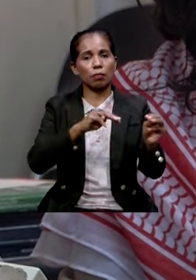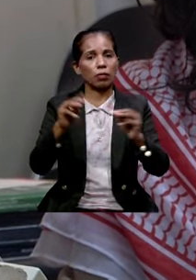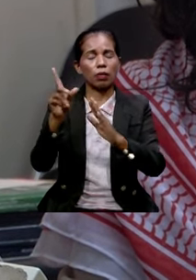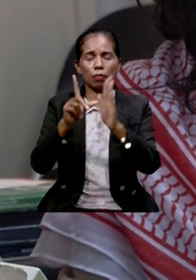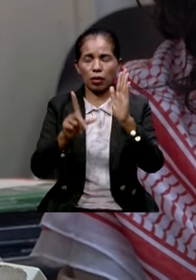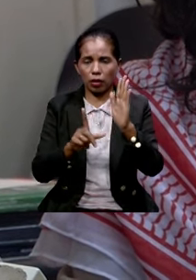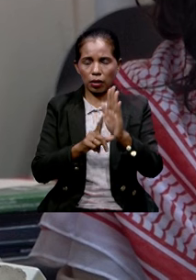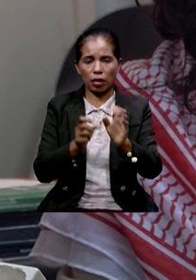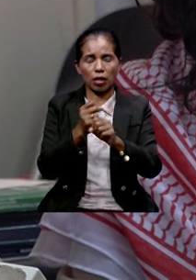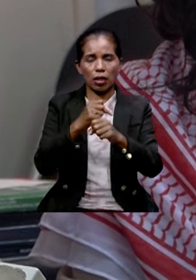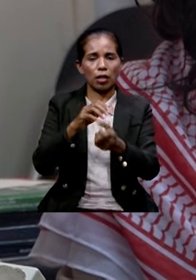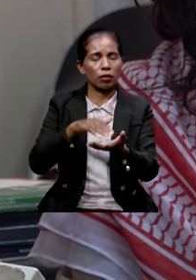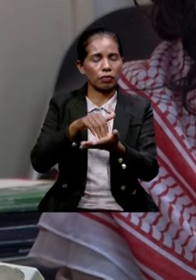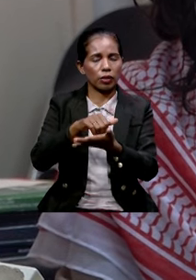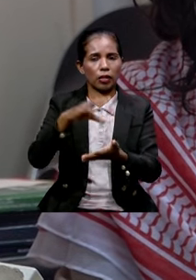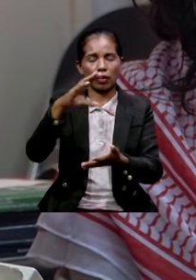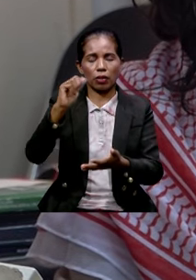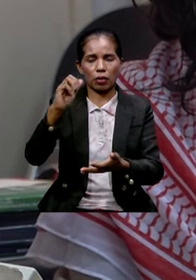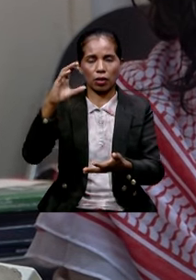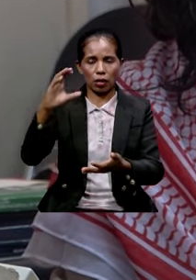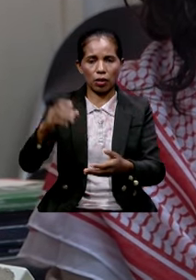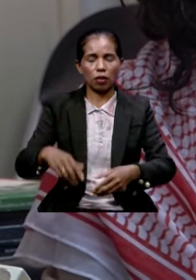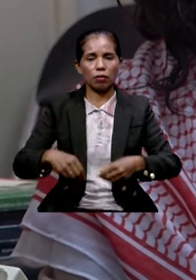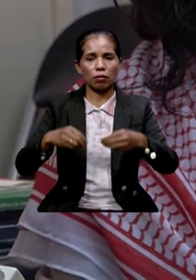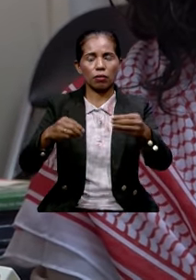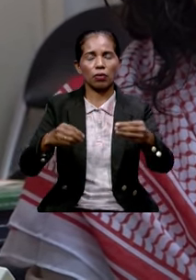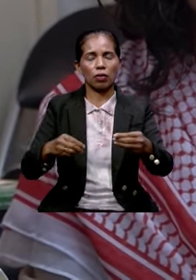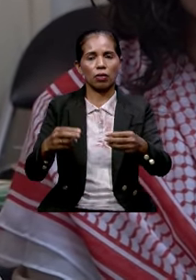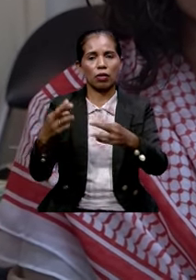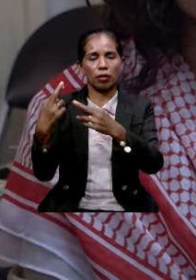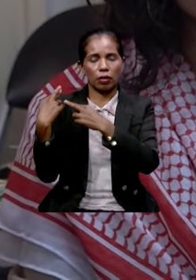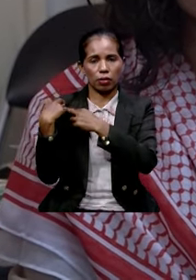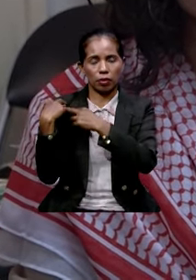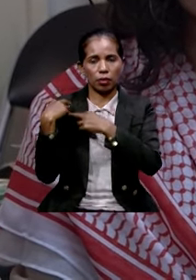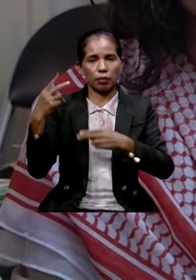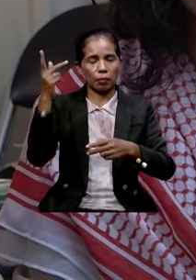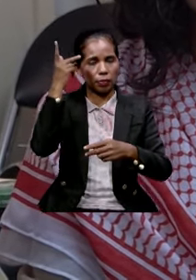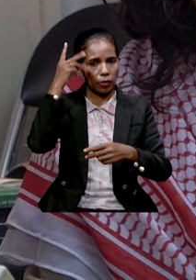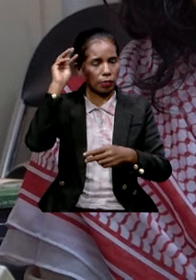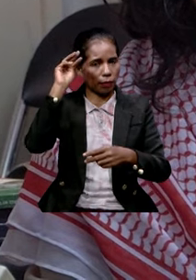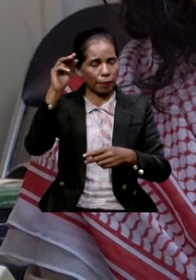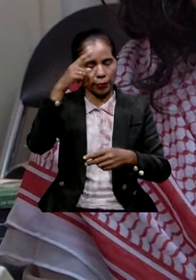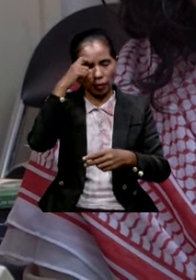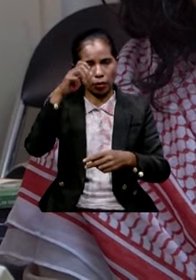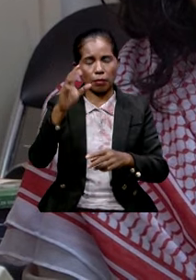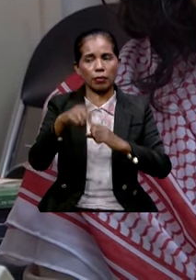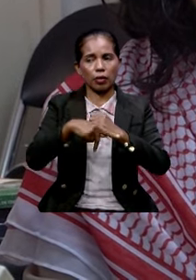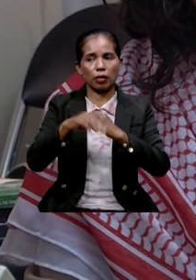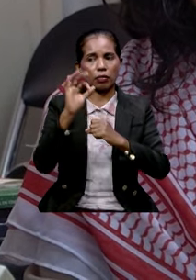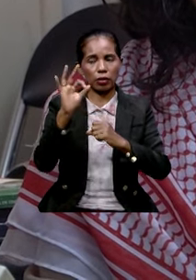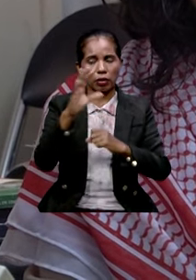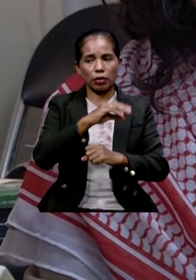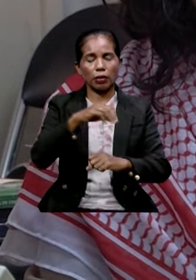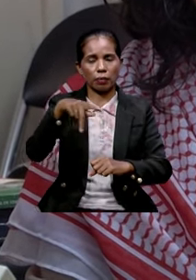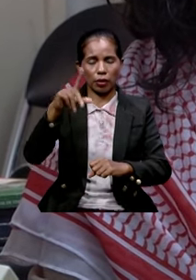halo fraco cac no fo monopólio ba primeiro-ministro. Tamba ne, Fretilin o PLP, labele